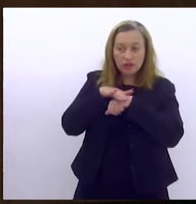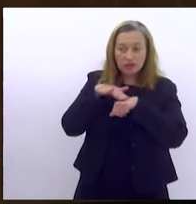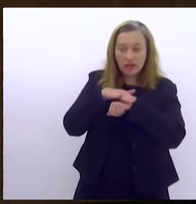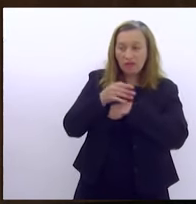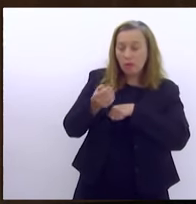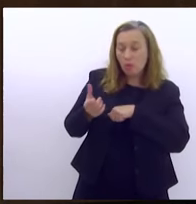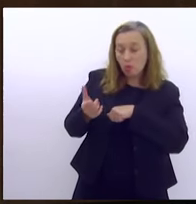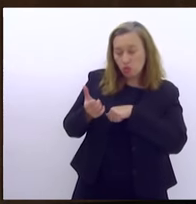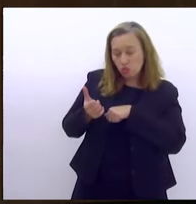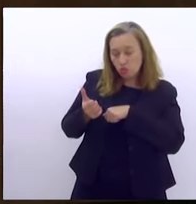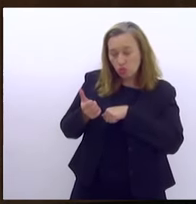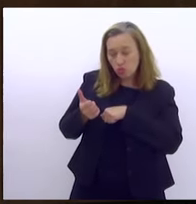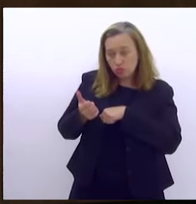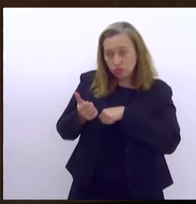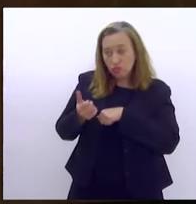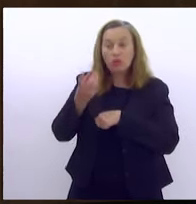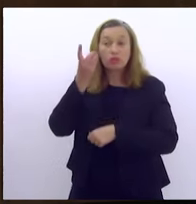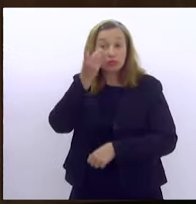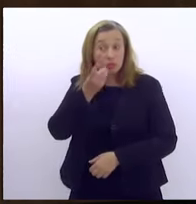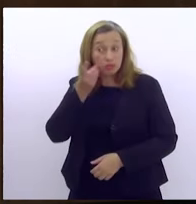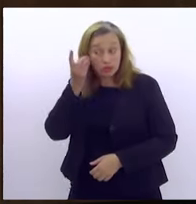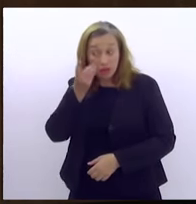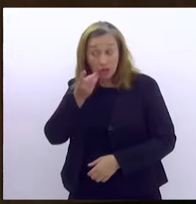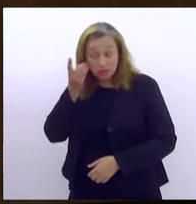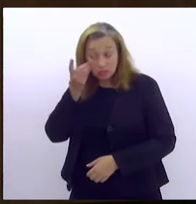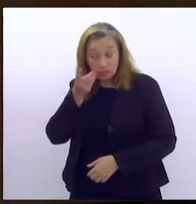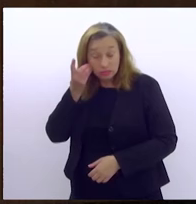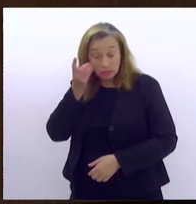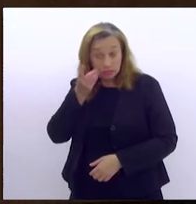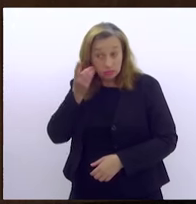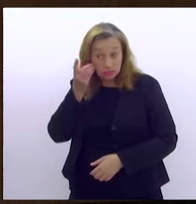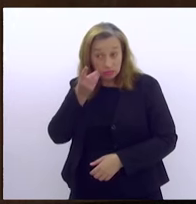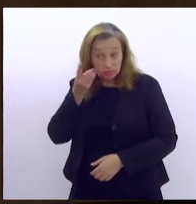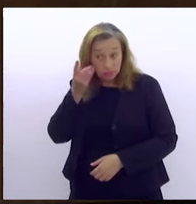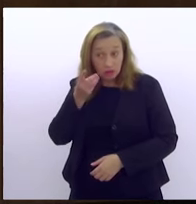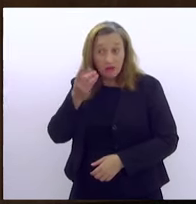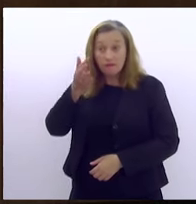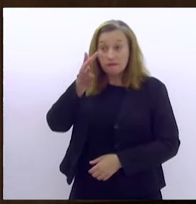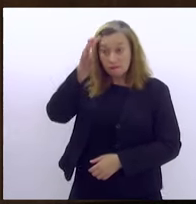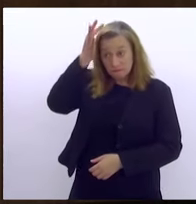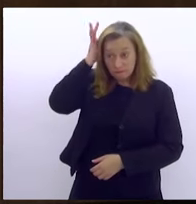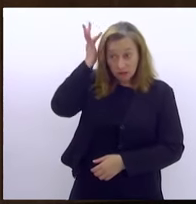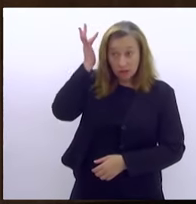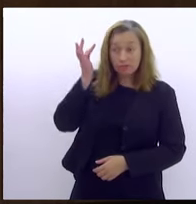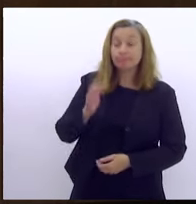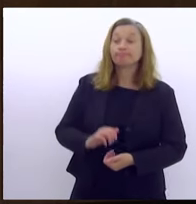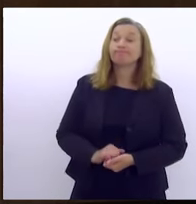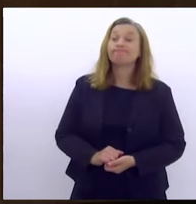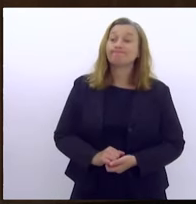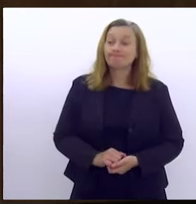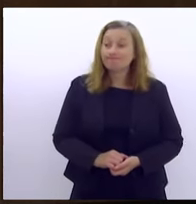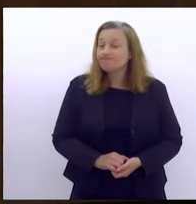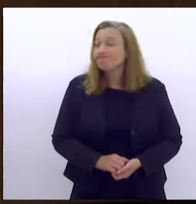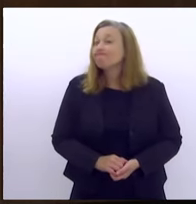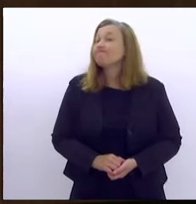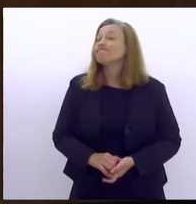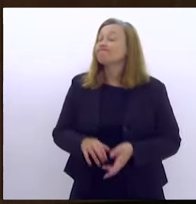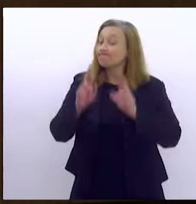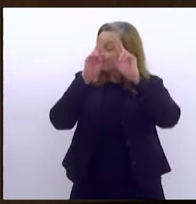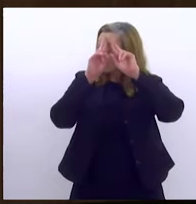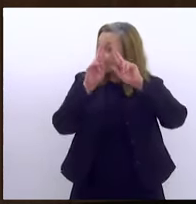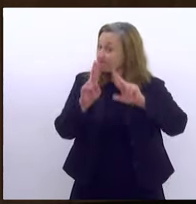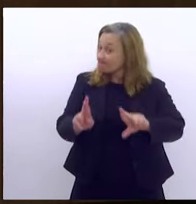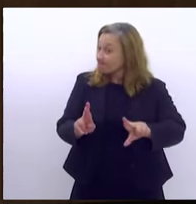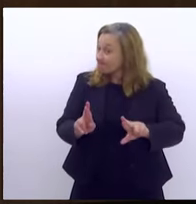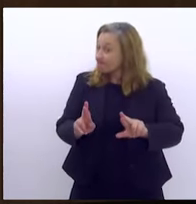pouco com o deputado Fred Pacheco em respeito